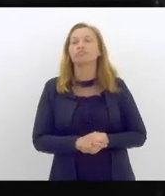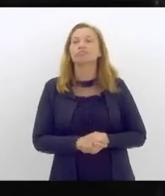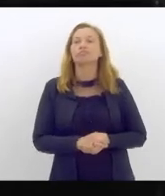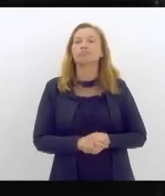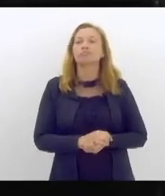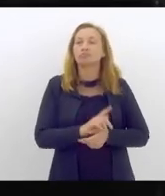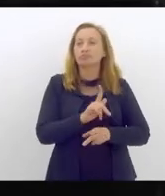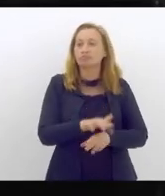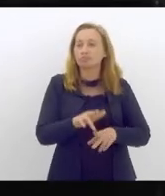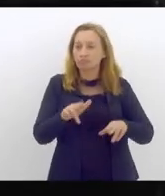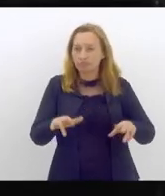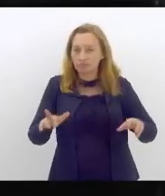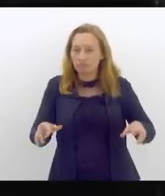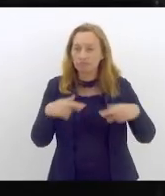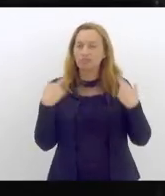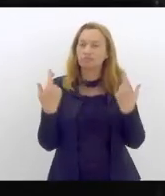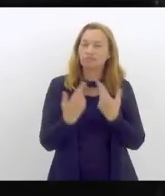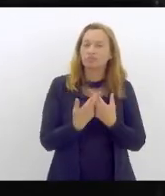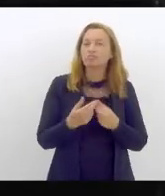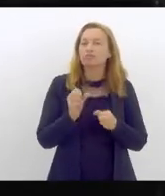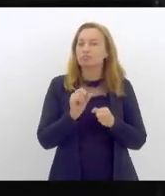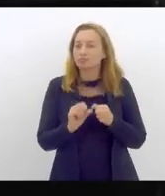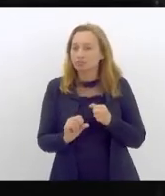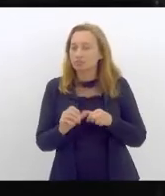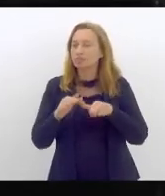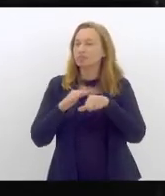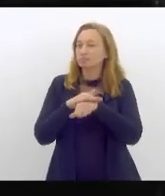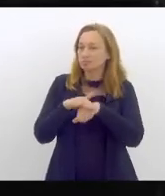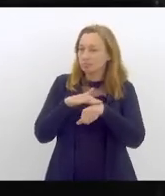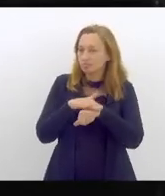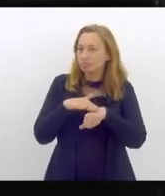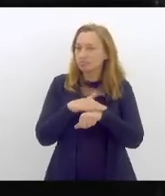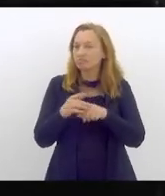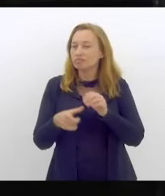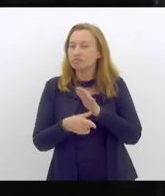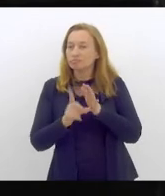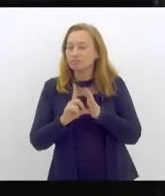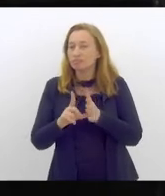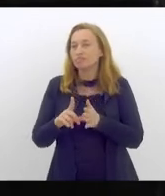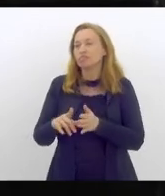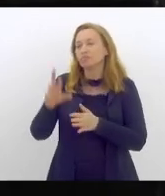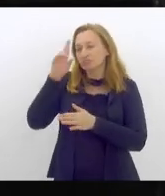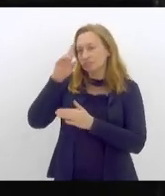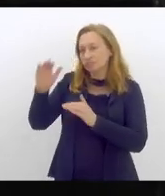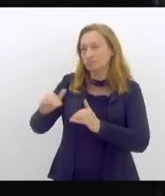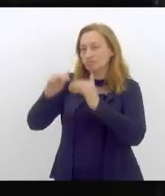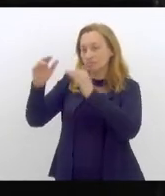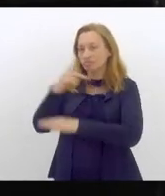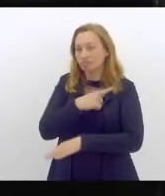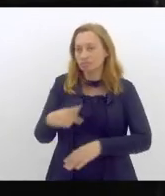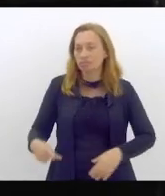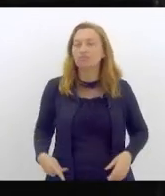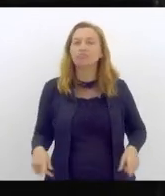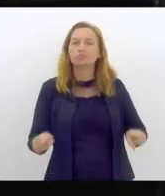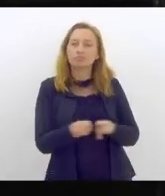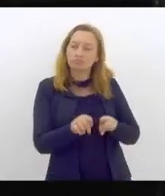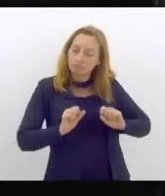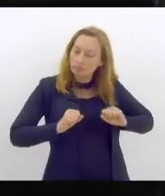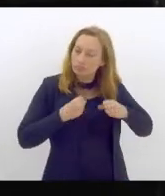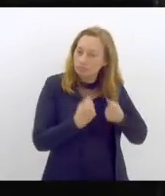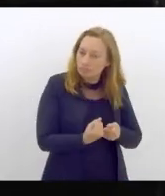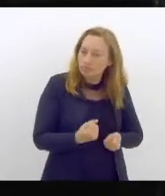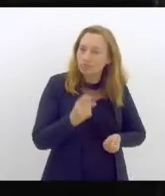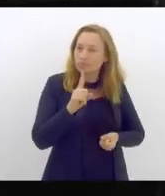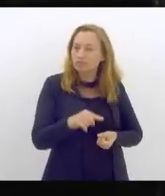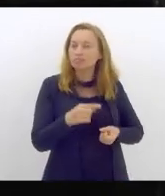em diversas reuniões que fiz e conversando anteriormente com vossa excelência também reforçado não é